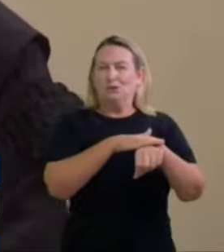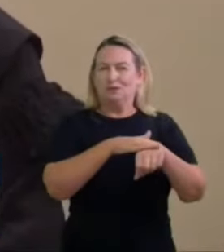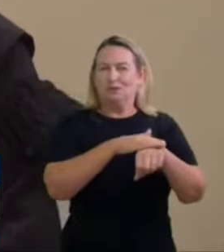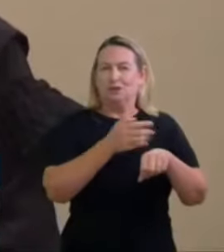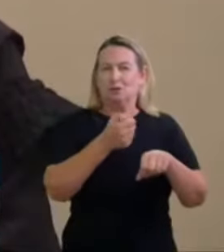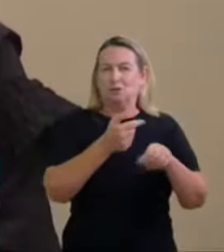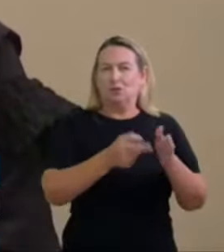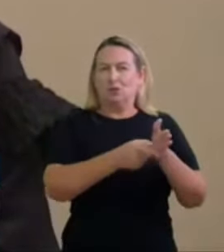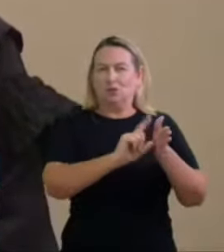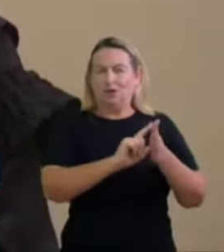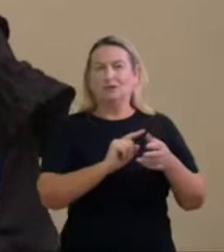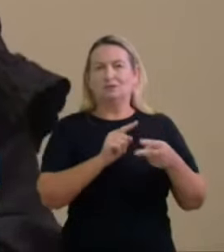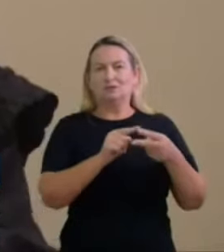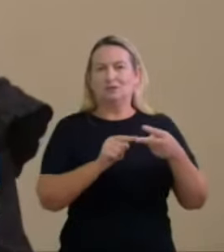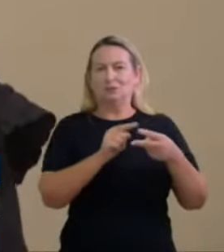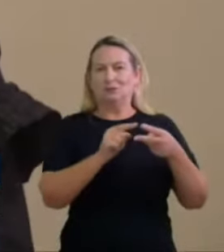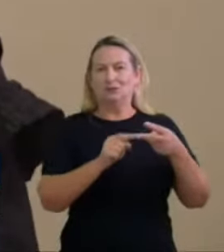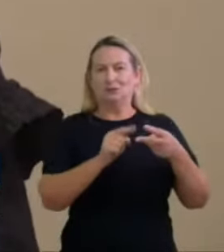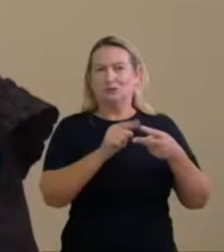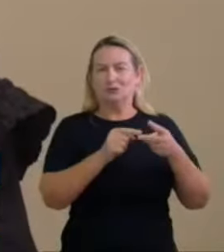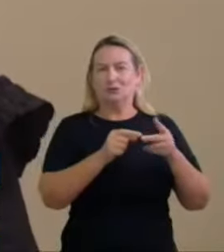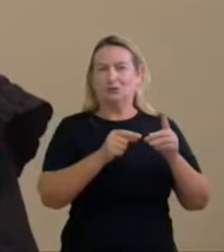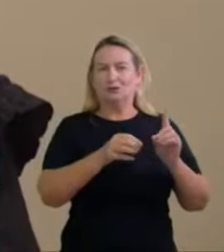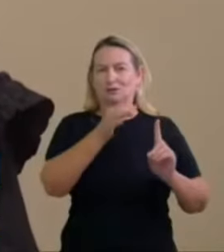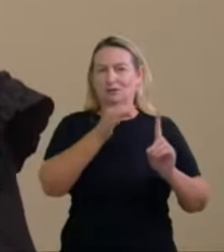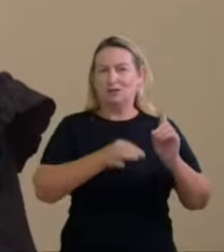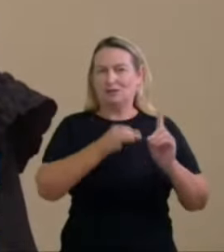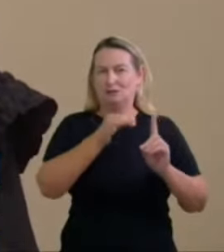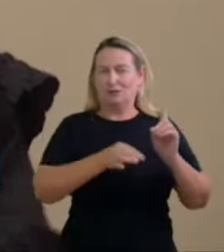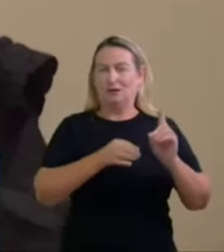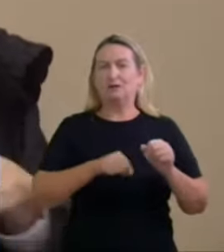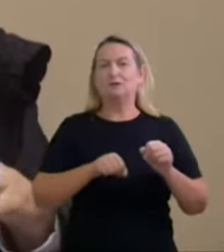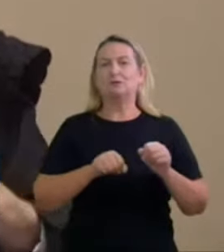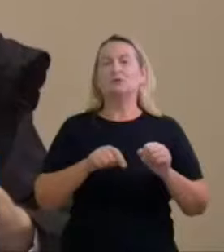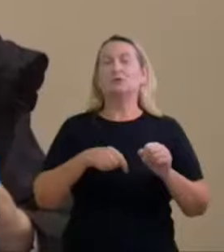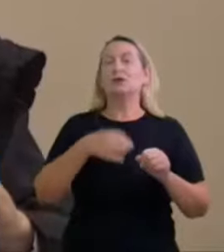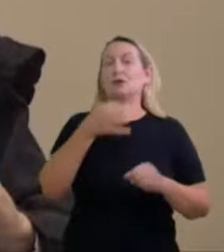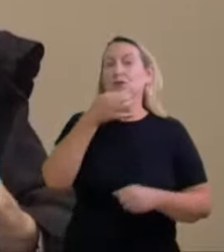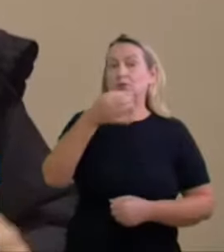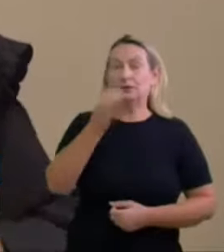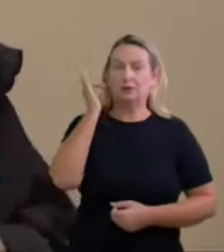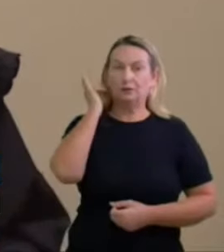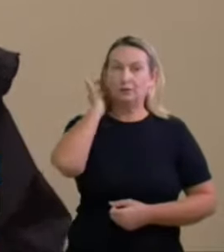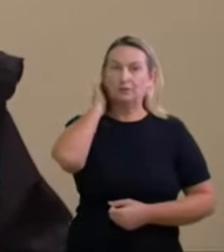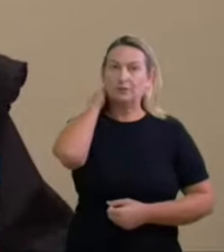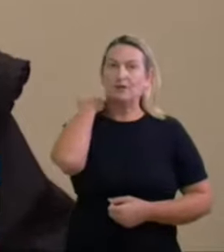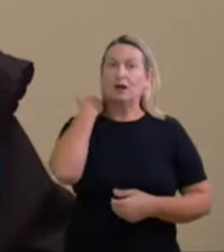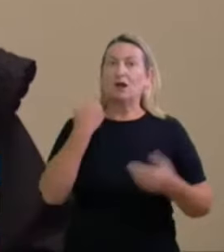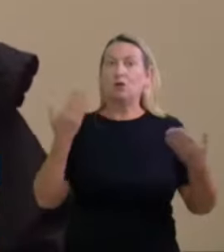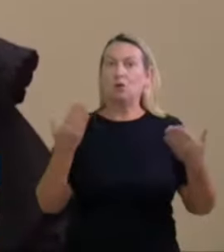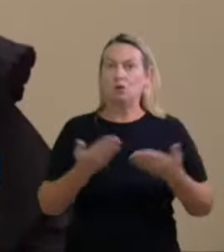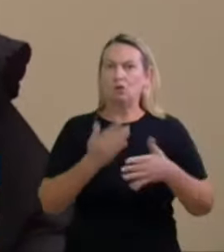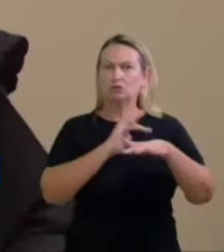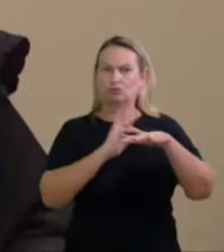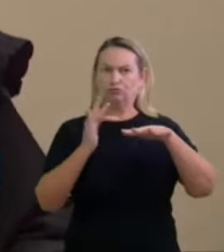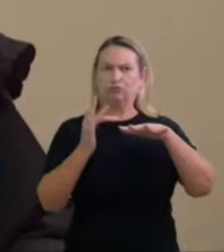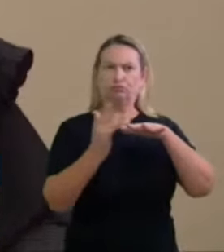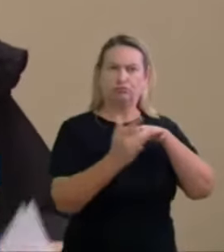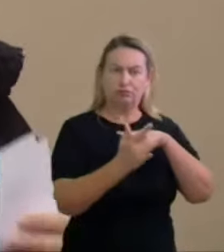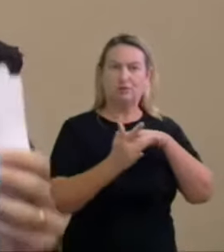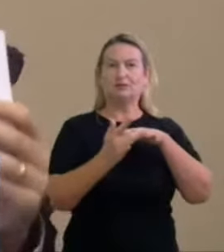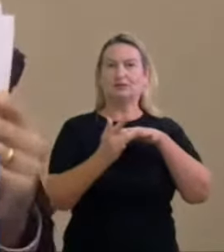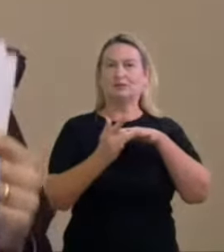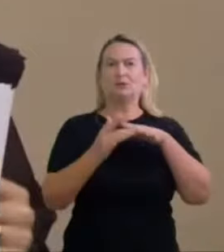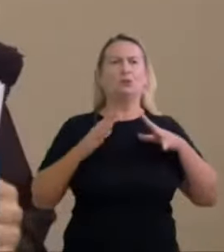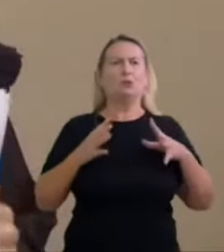e Dr petin aqui eu eh a arguição é é a seguinte Ah mas hoje com as mídias sociais essa